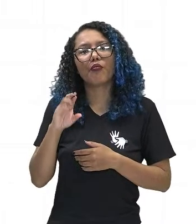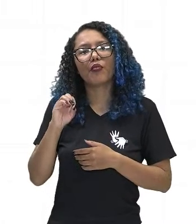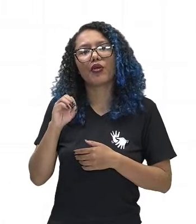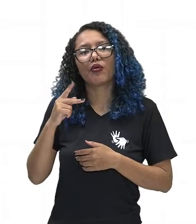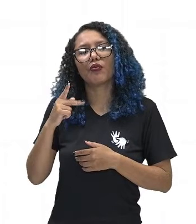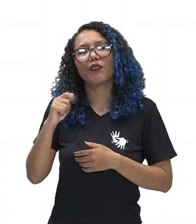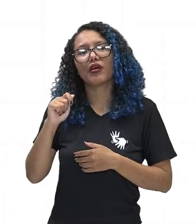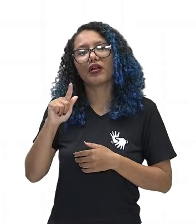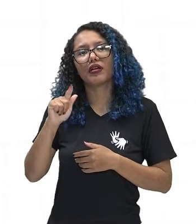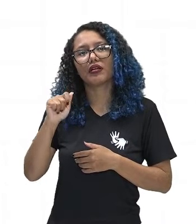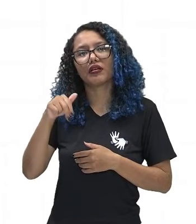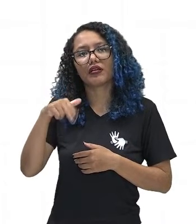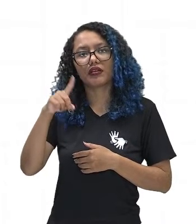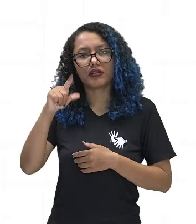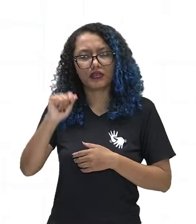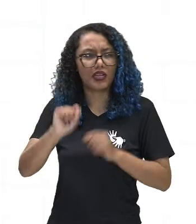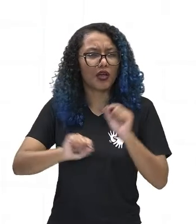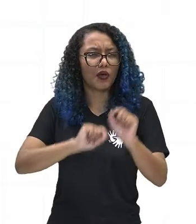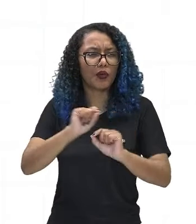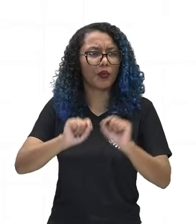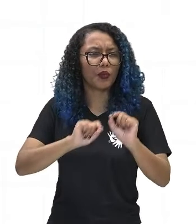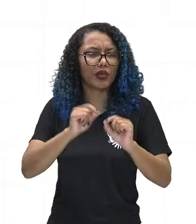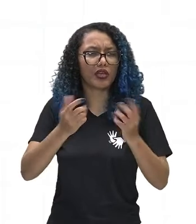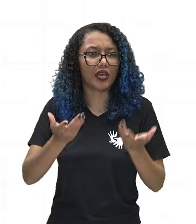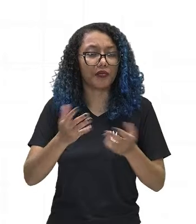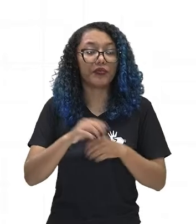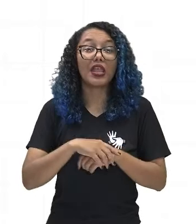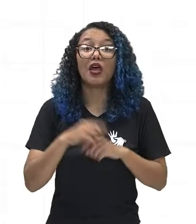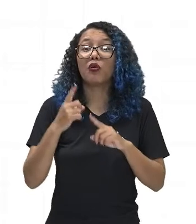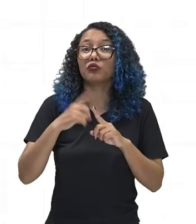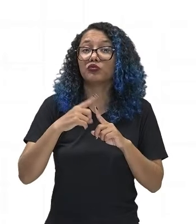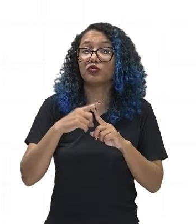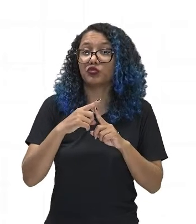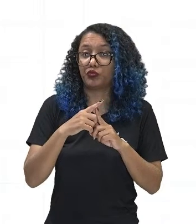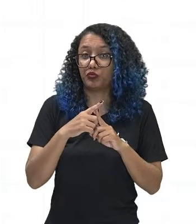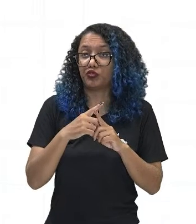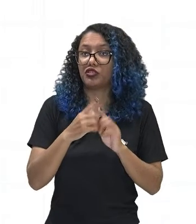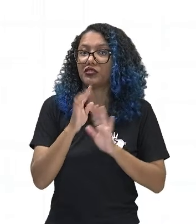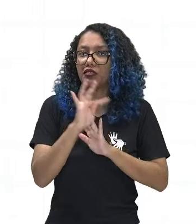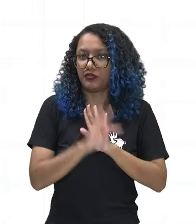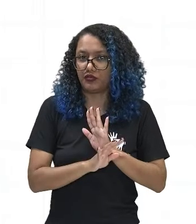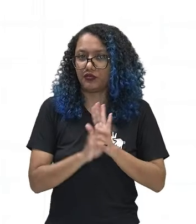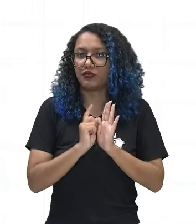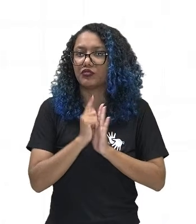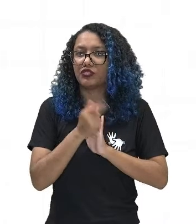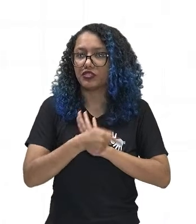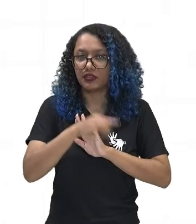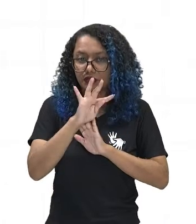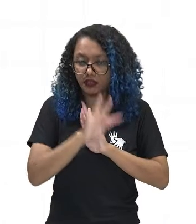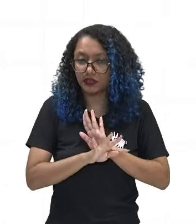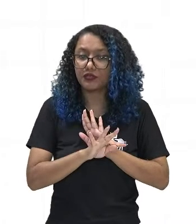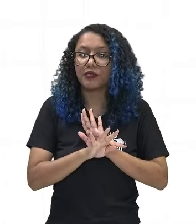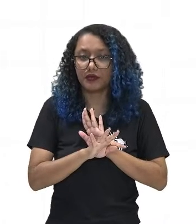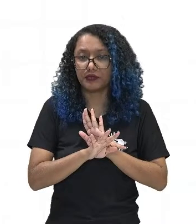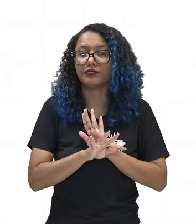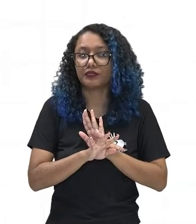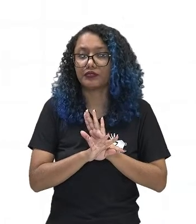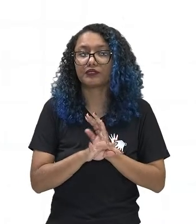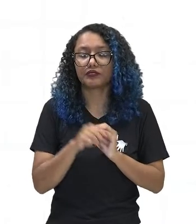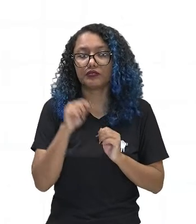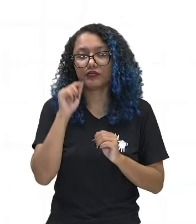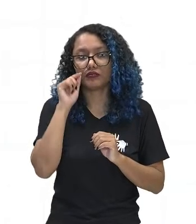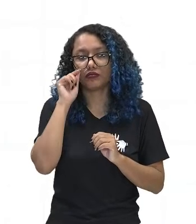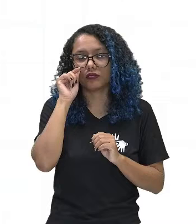A propaganda é esse gênero textual, né? É um gênero textual. E a propaganda,